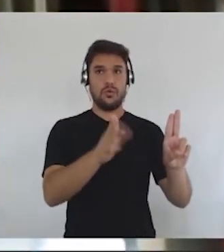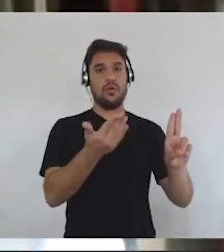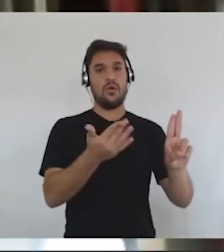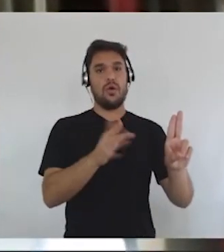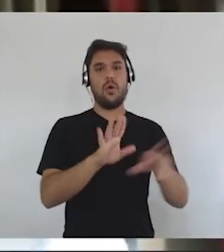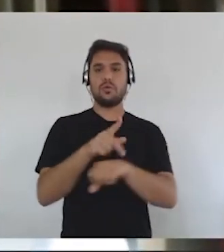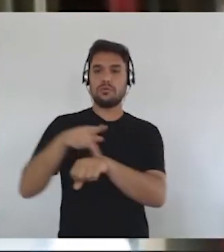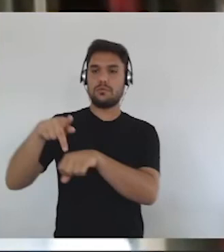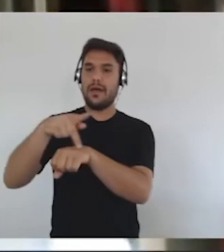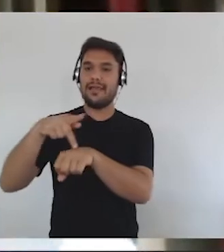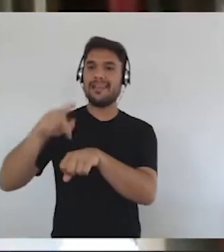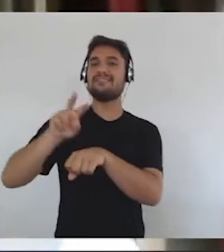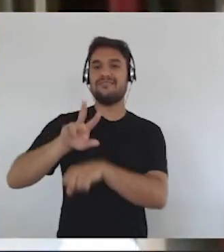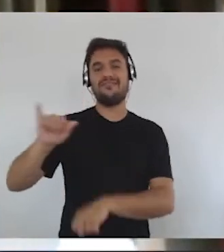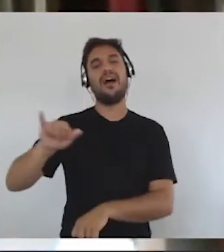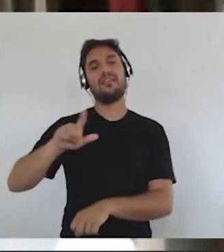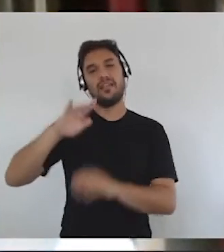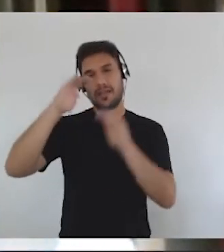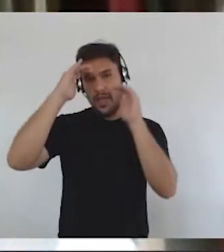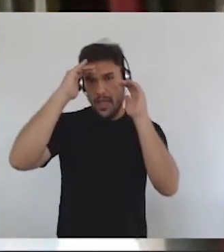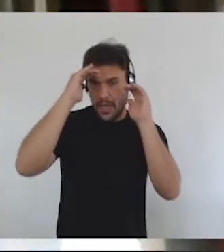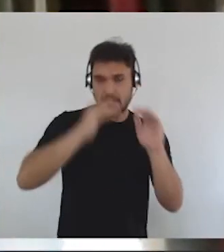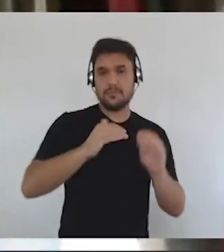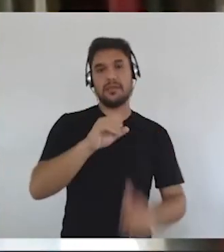sim, aos